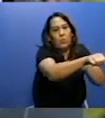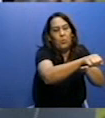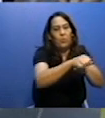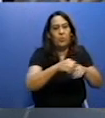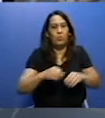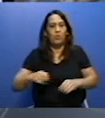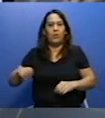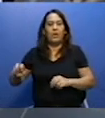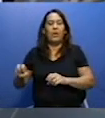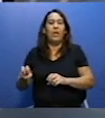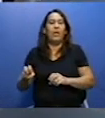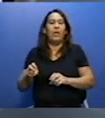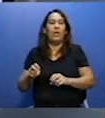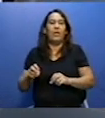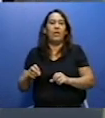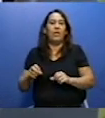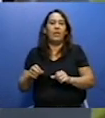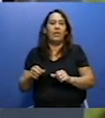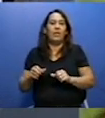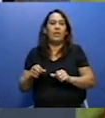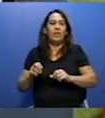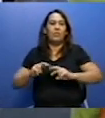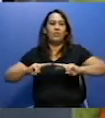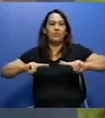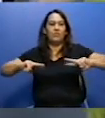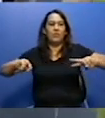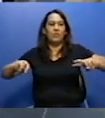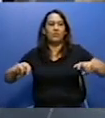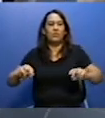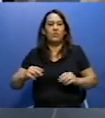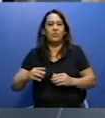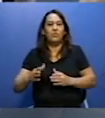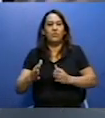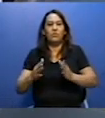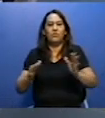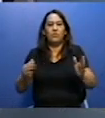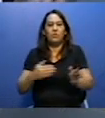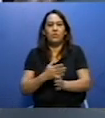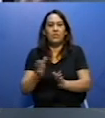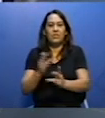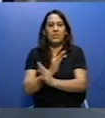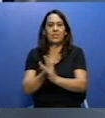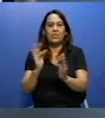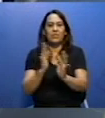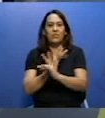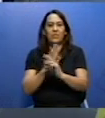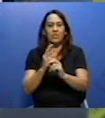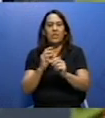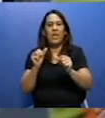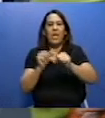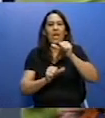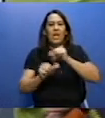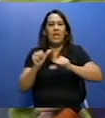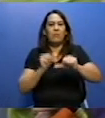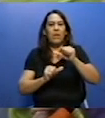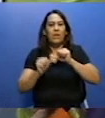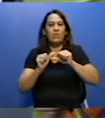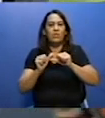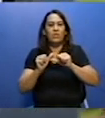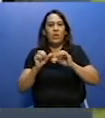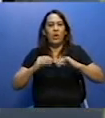de transporte. Consigo visualizar a mesma imagem? Não, ainda tem outra mudança. Olha em